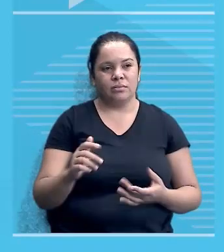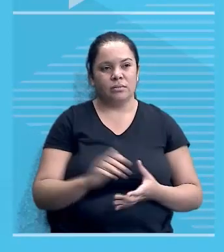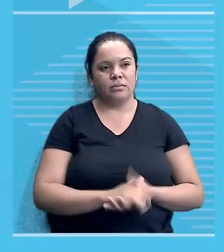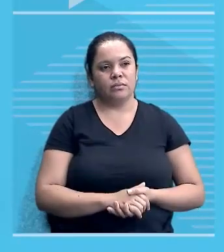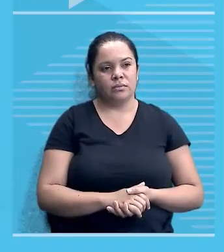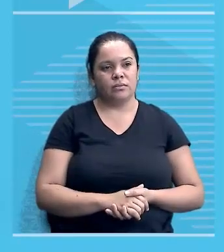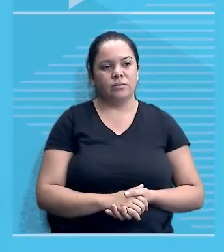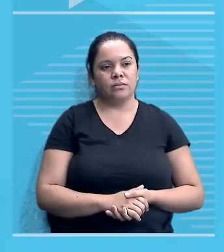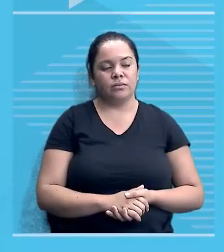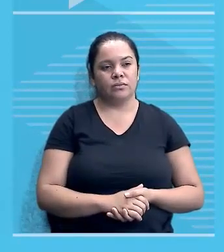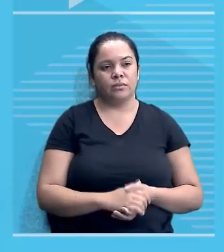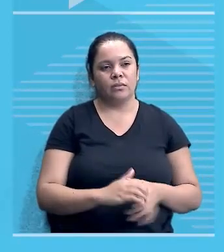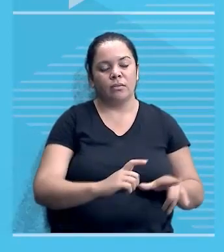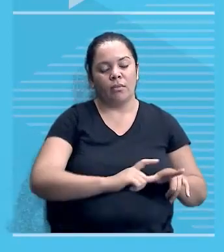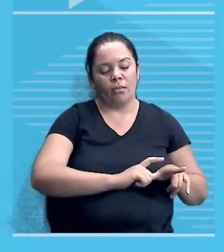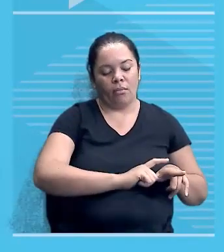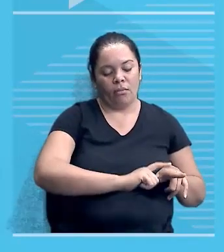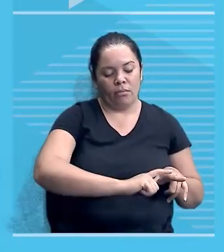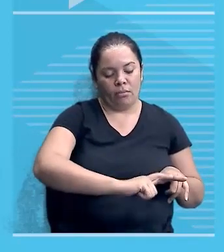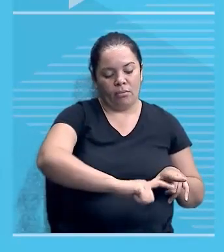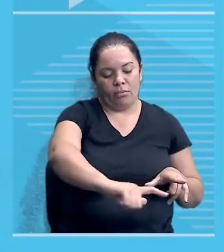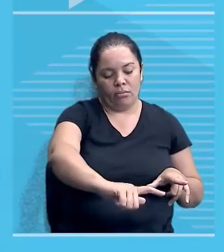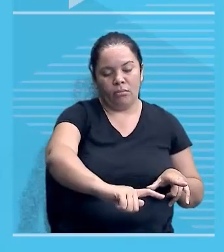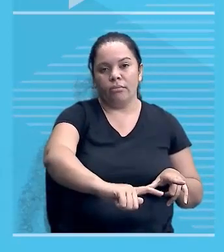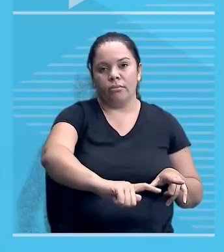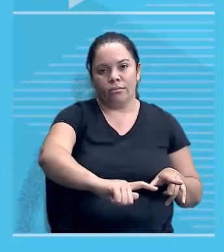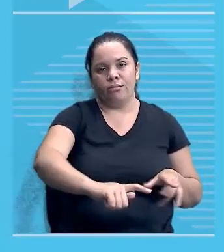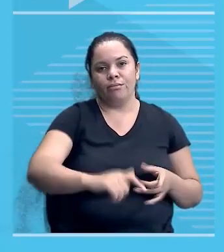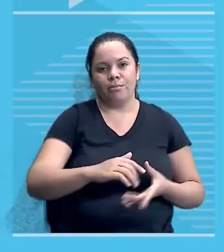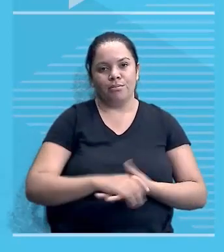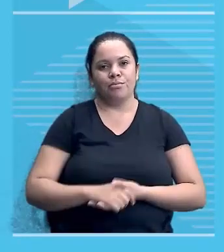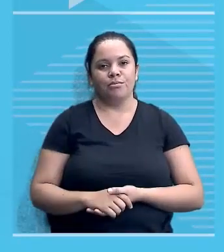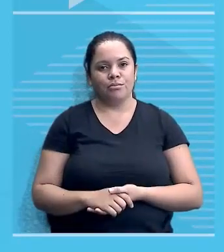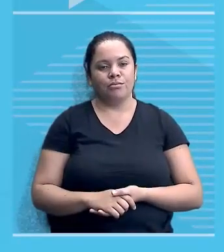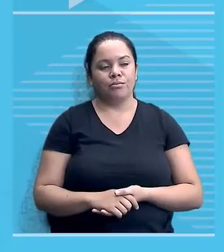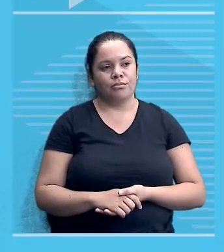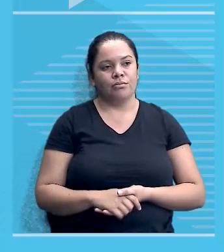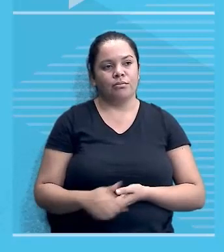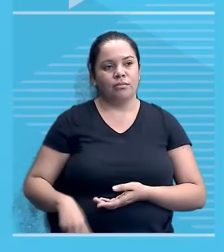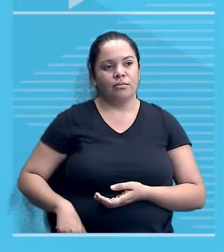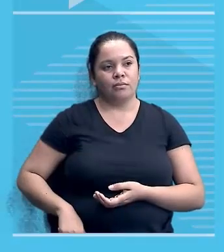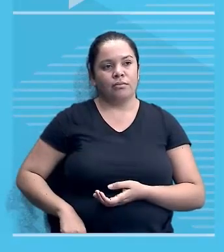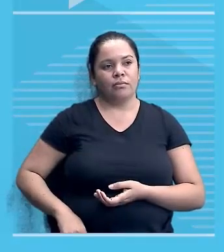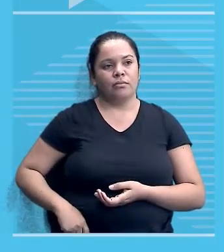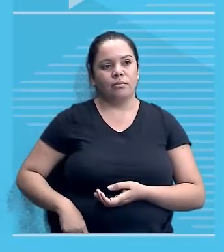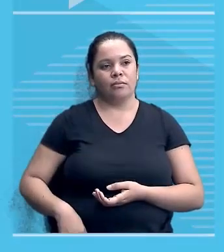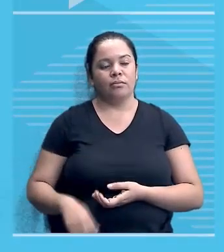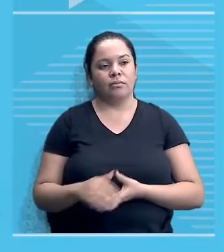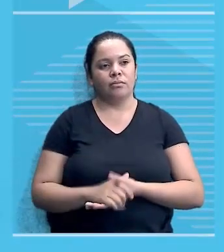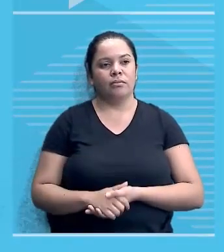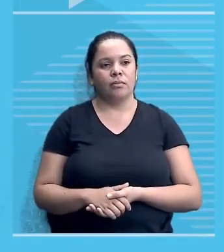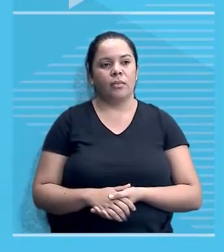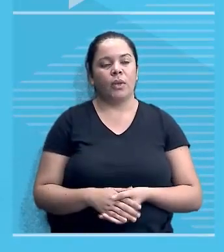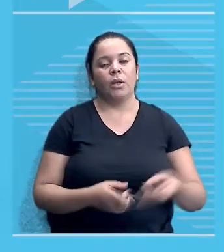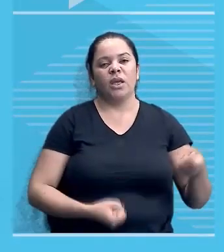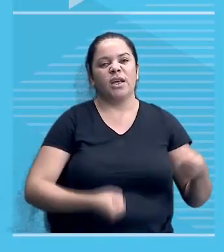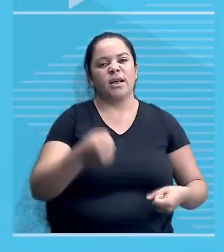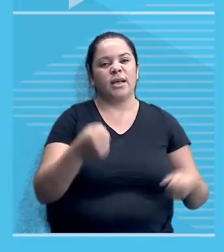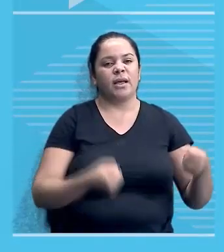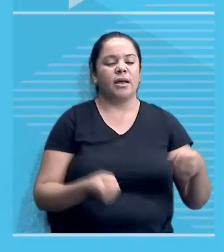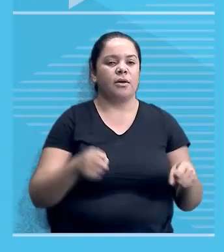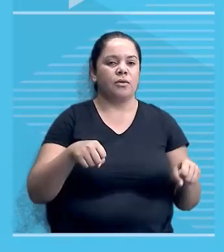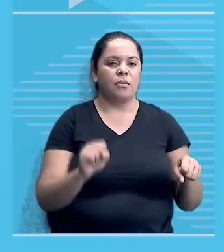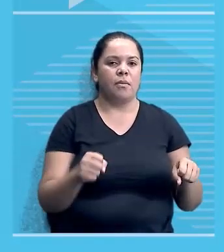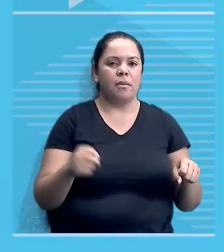maior presença de asfalto pavimentação maior presença de veículos aquilo ali